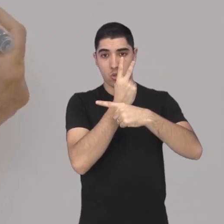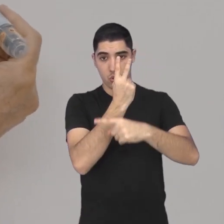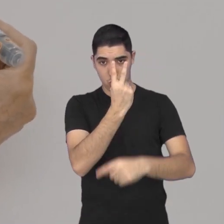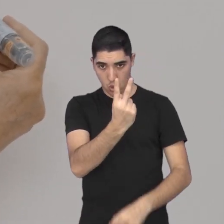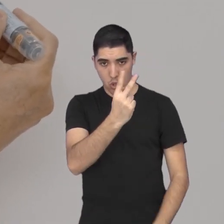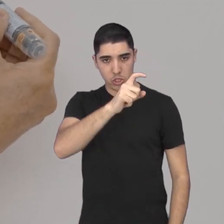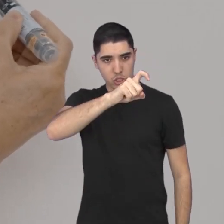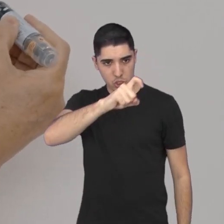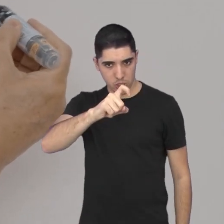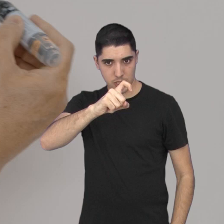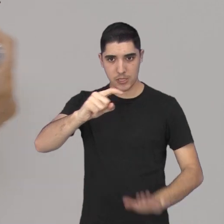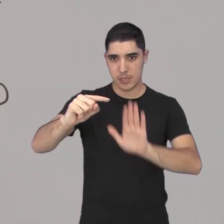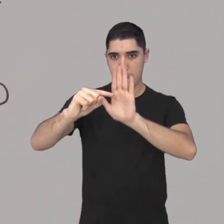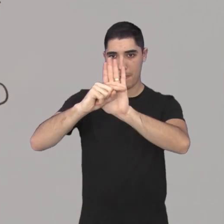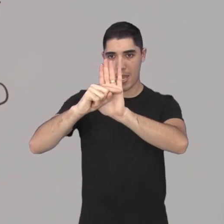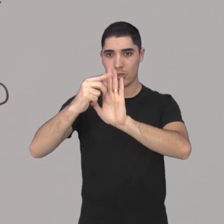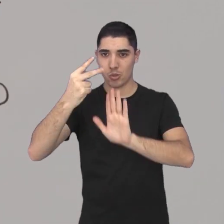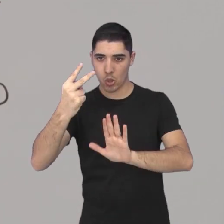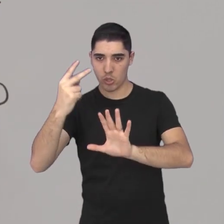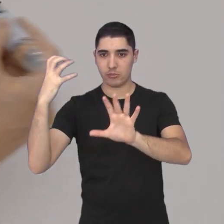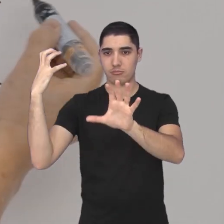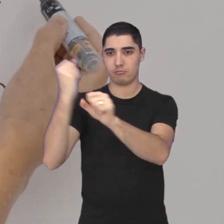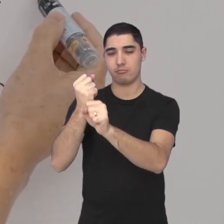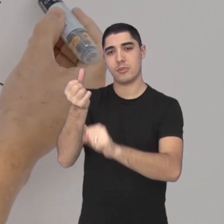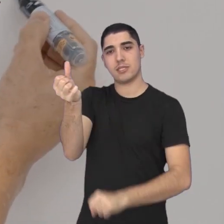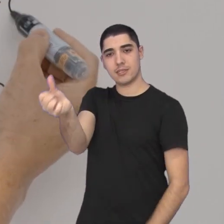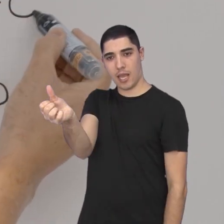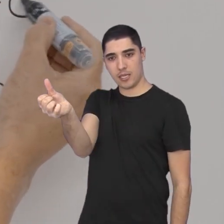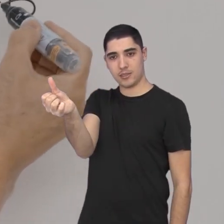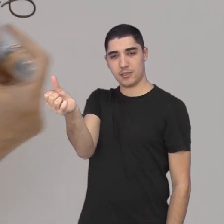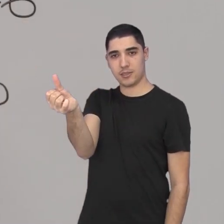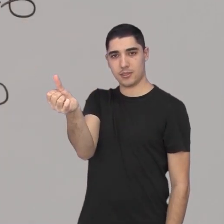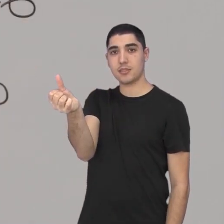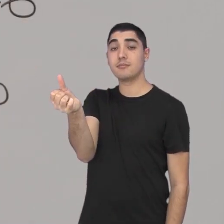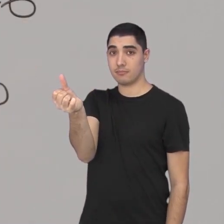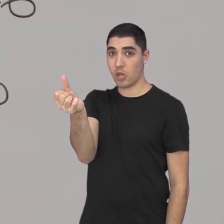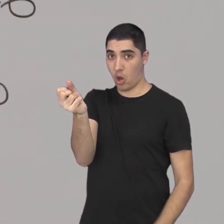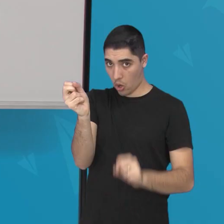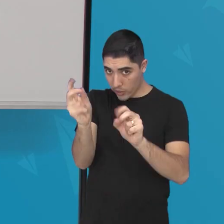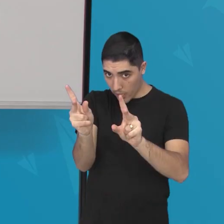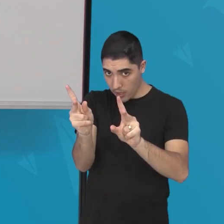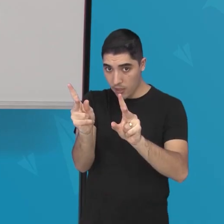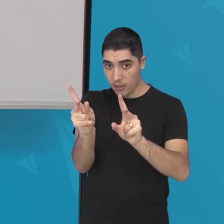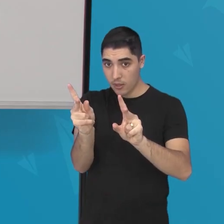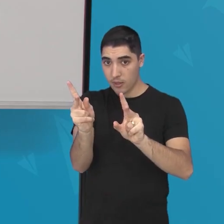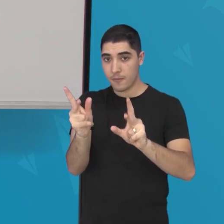2x menos 2 igual a 6. Certo?